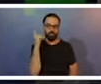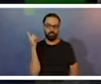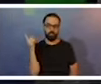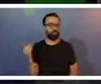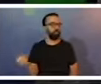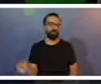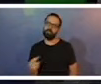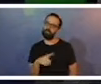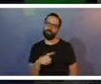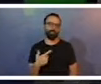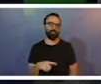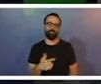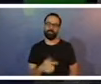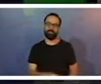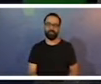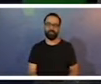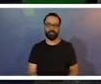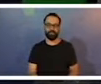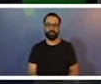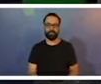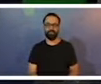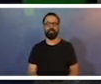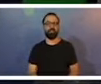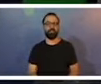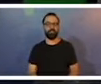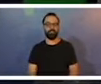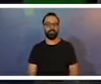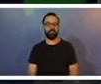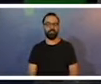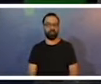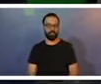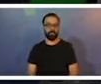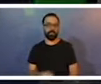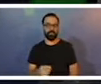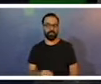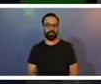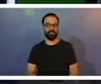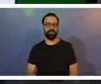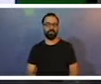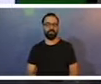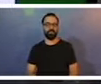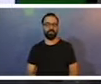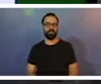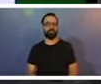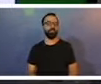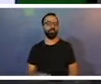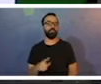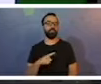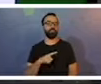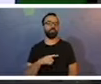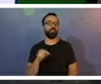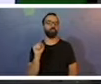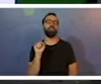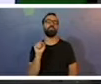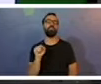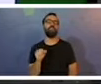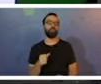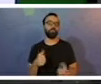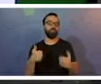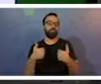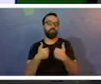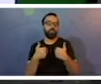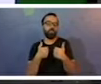Não temos o 58 aqui na tabuada do 9, certo? Então, nós temos que utilizar o que